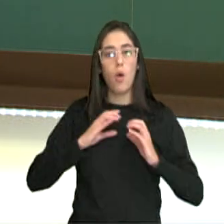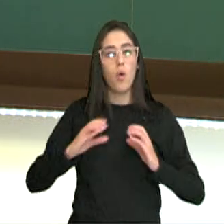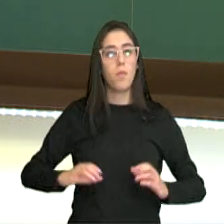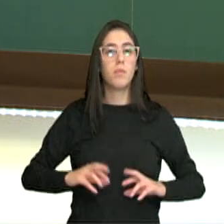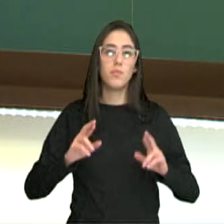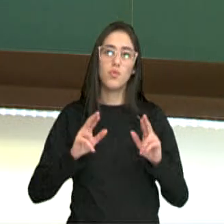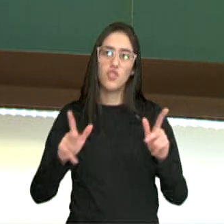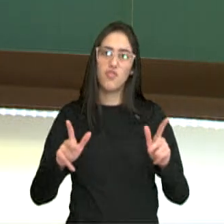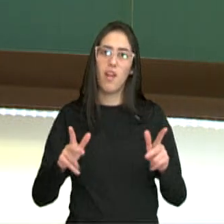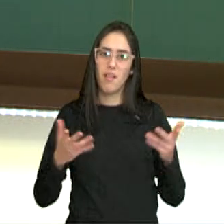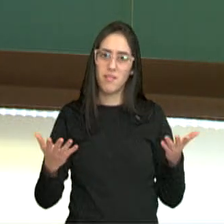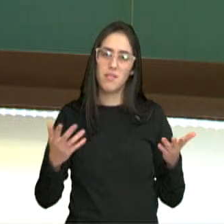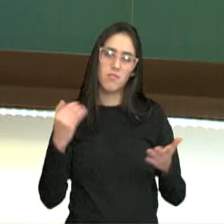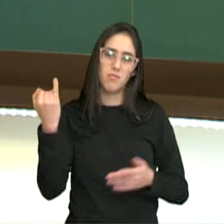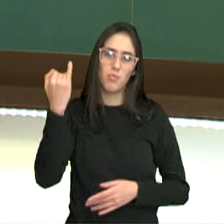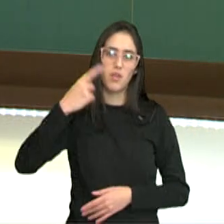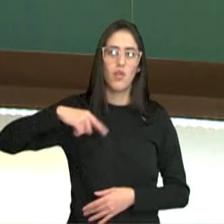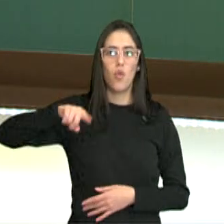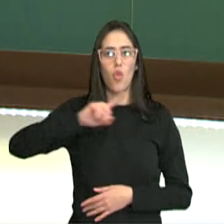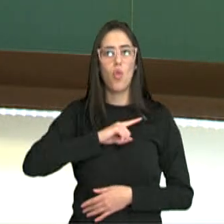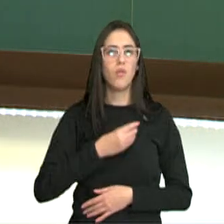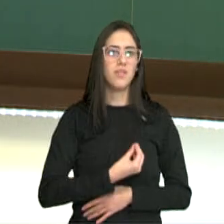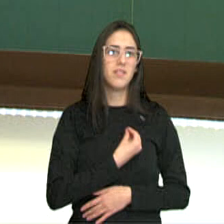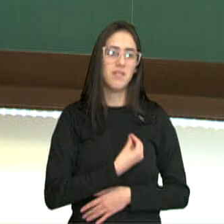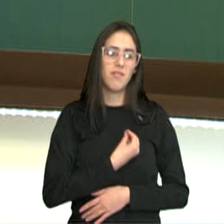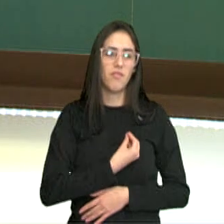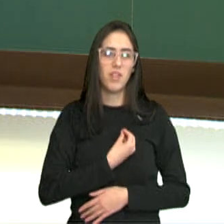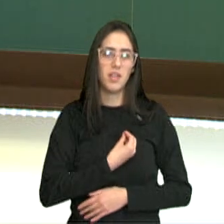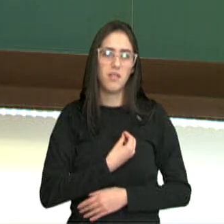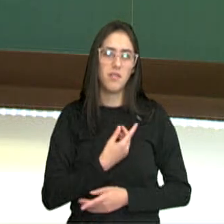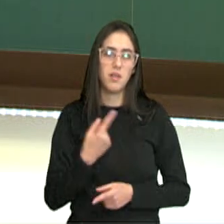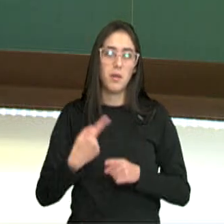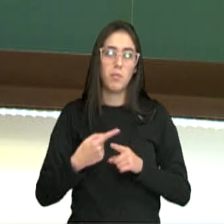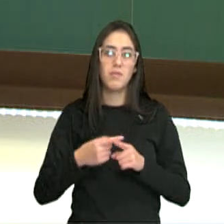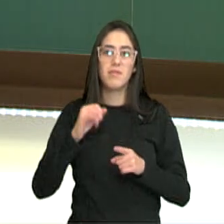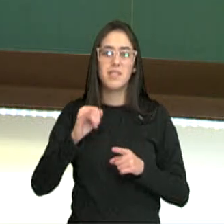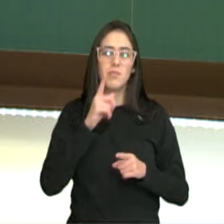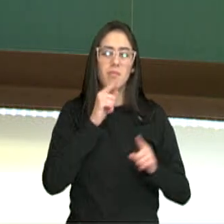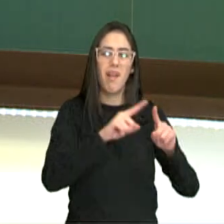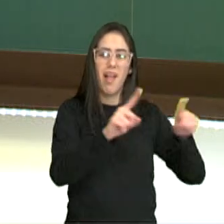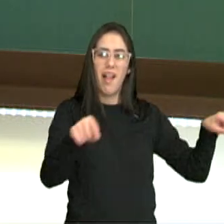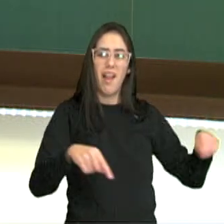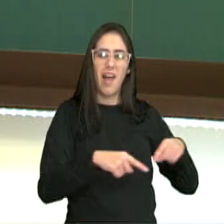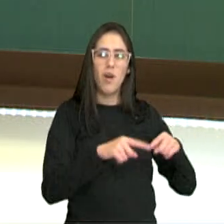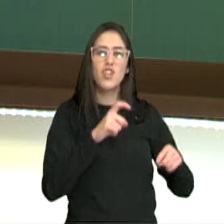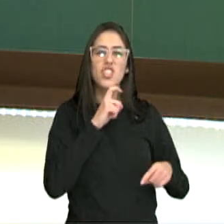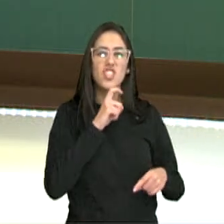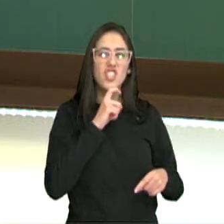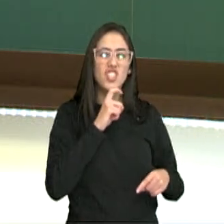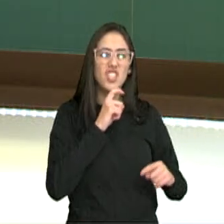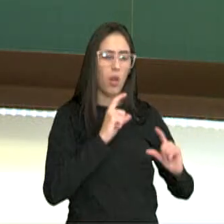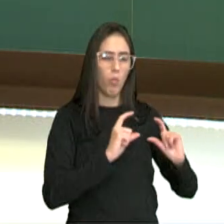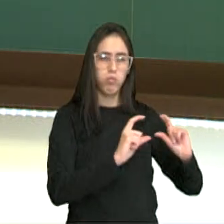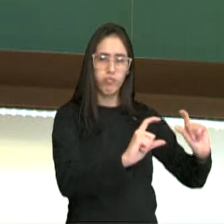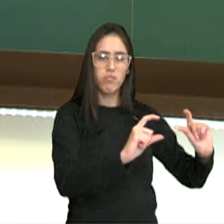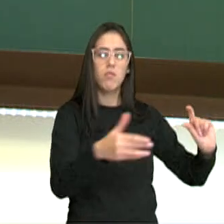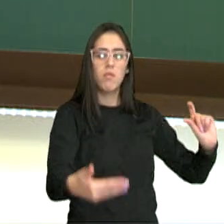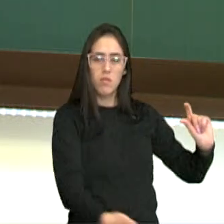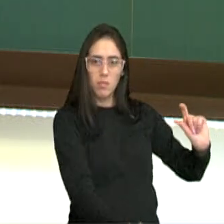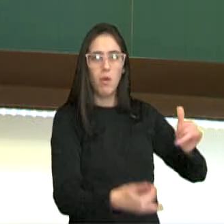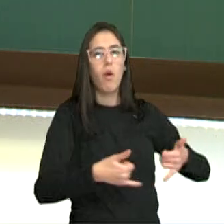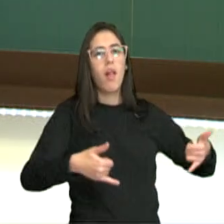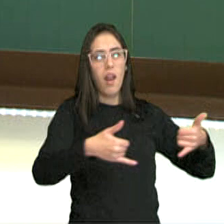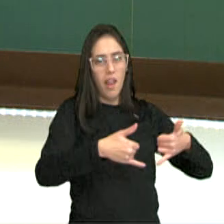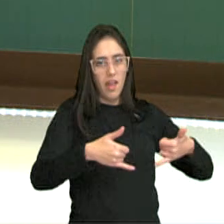para a sobrevivência aí dos seres vivos. Por exemplo, quando o lago congela só a superfície e o restante fica líquido, aí os seres